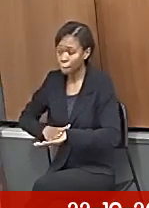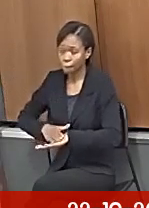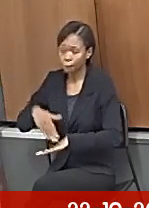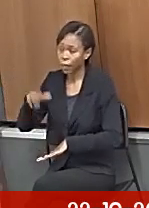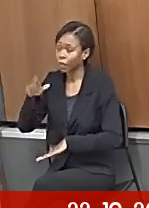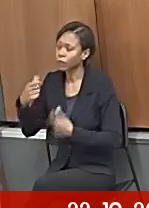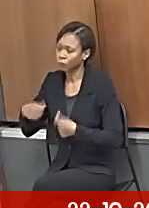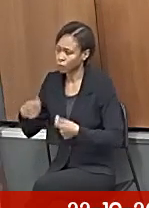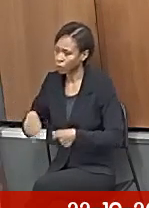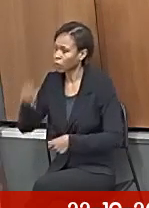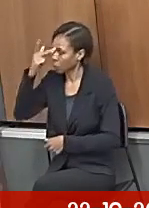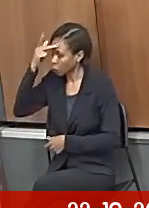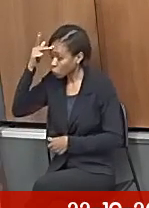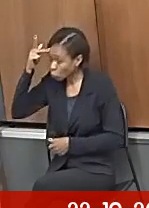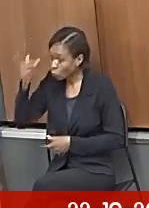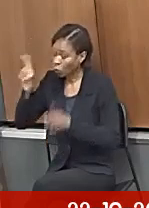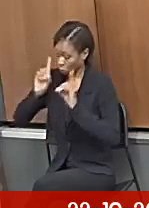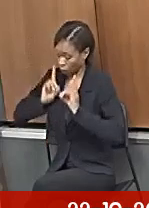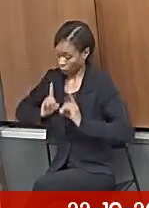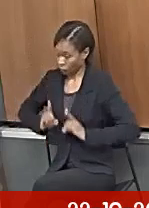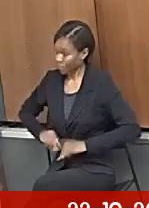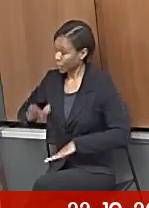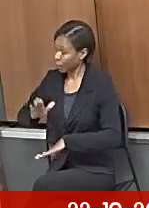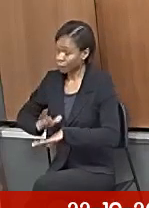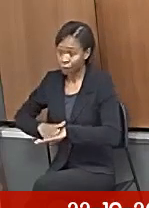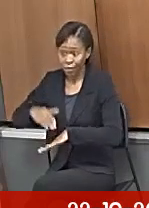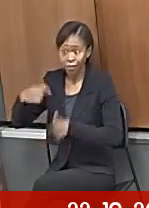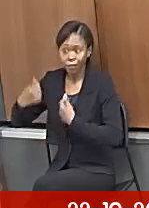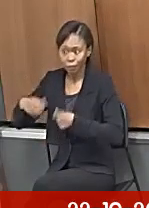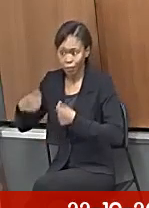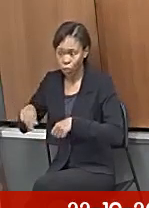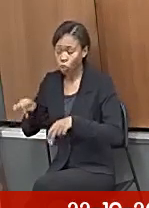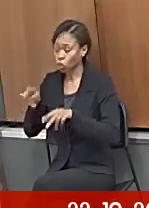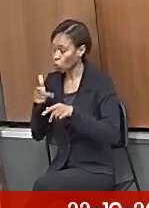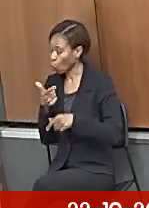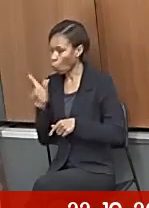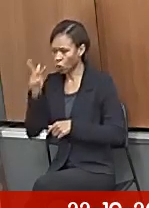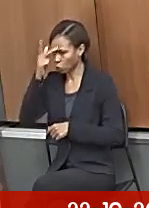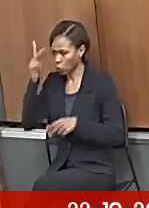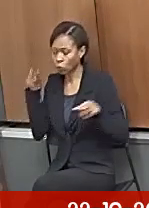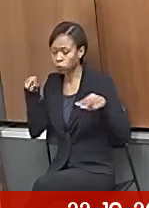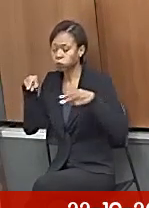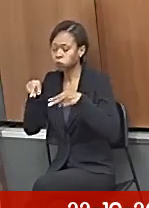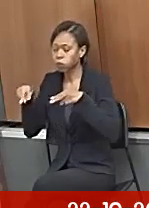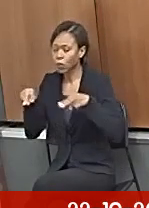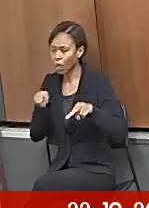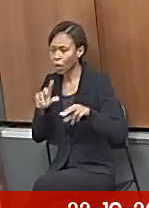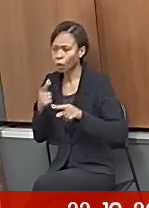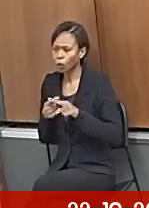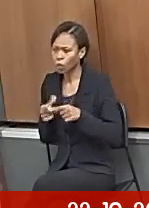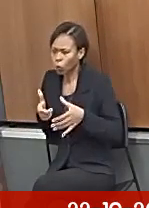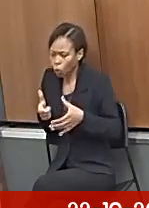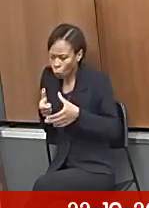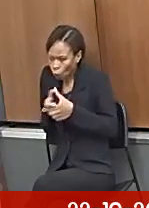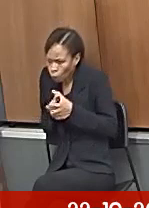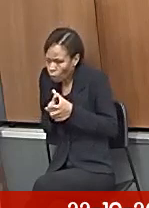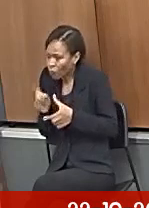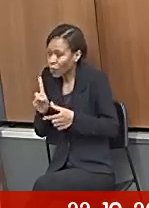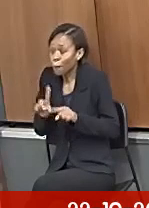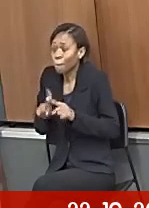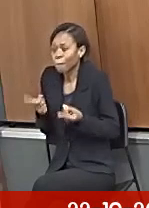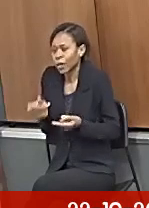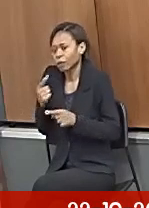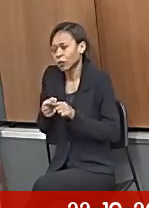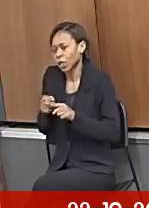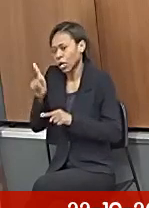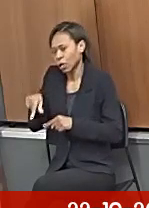com deficiência é a que mais precisa do olhar dos demais. Não por ser minoria, por justamente serem especiais.